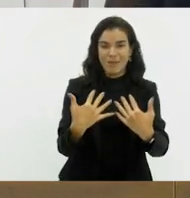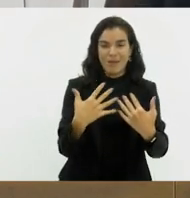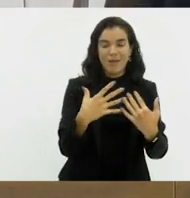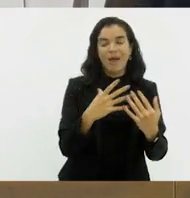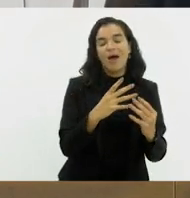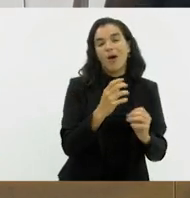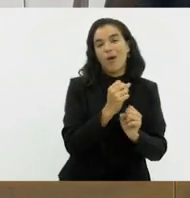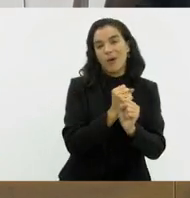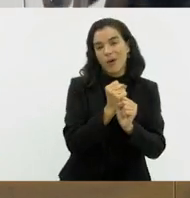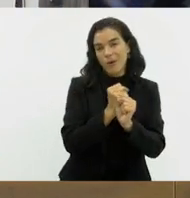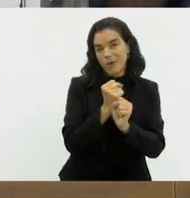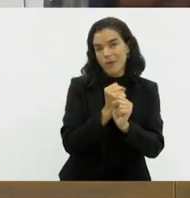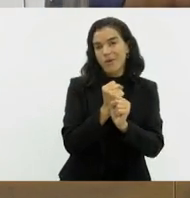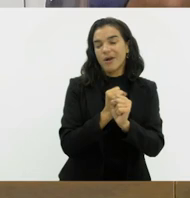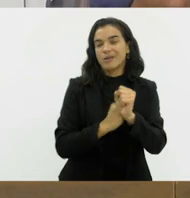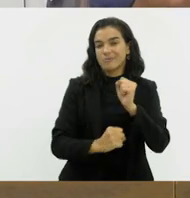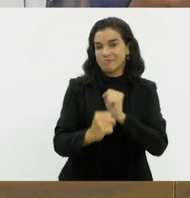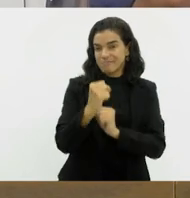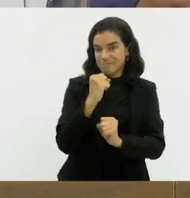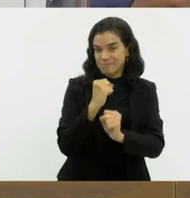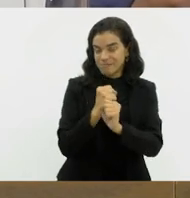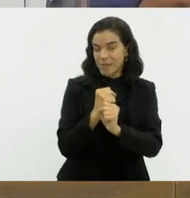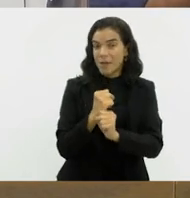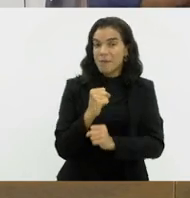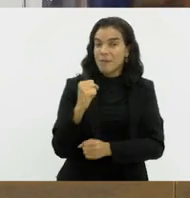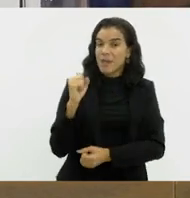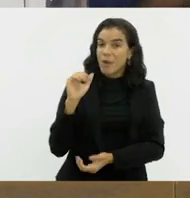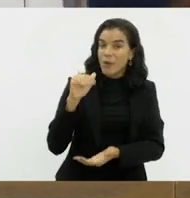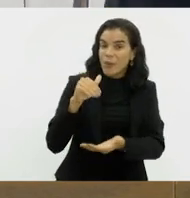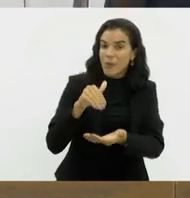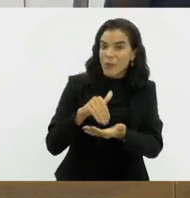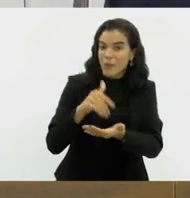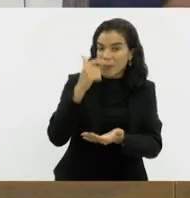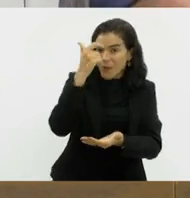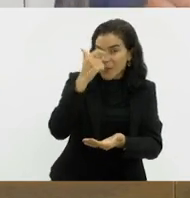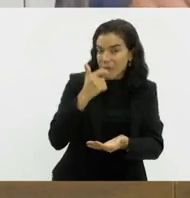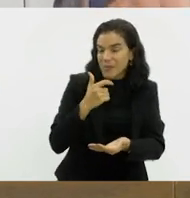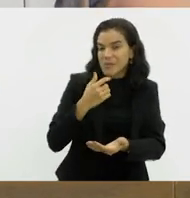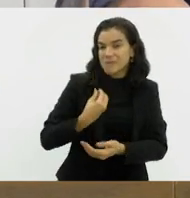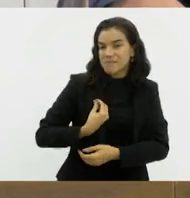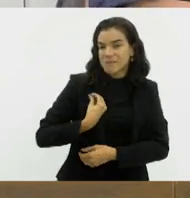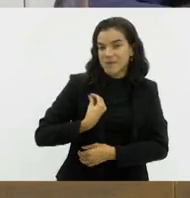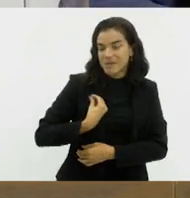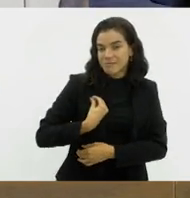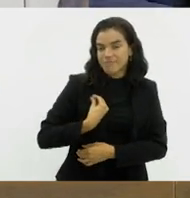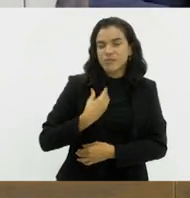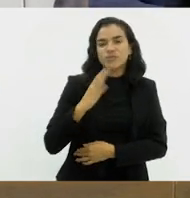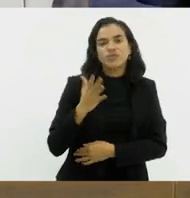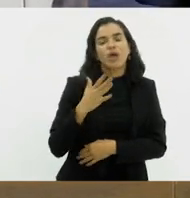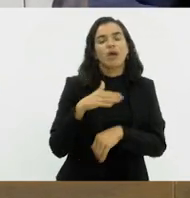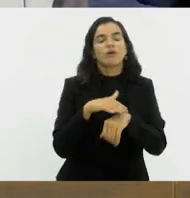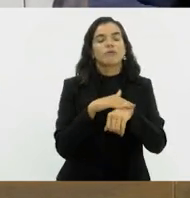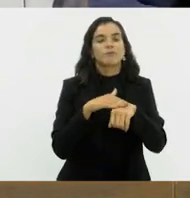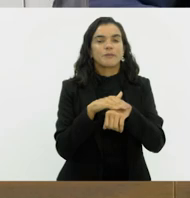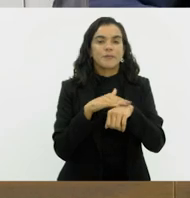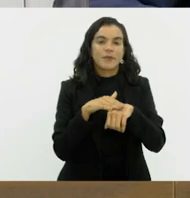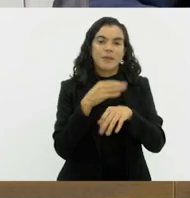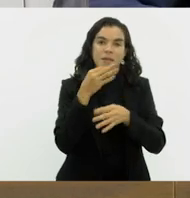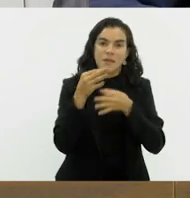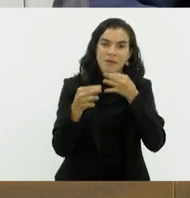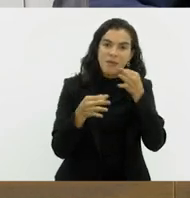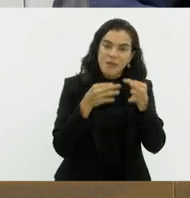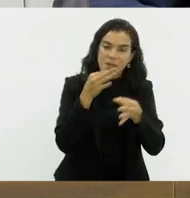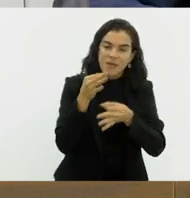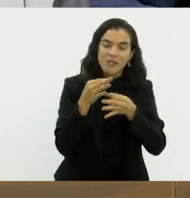algumas oportunidades. A minha última participação, eu comentei que, sentia que